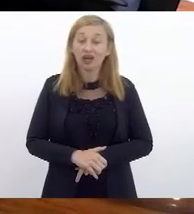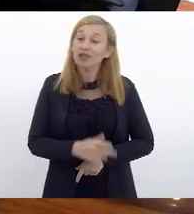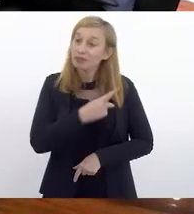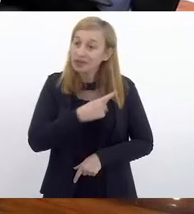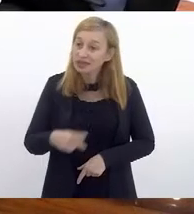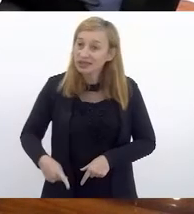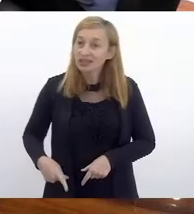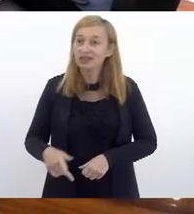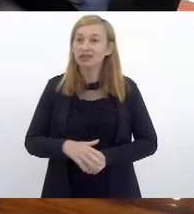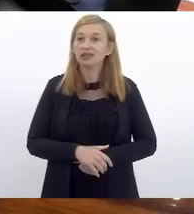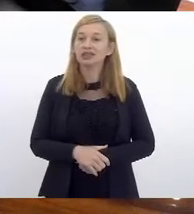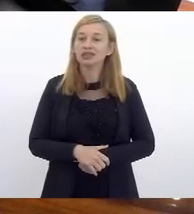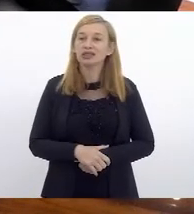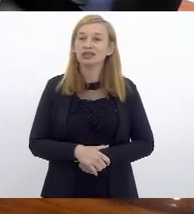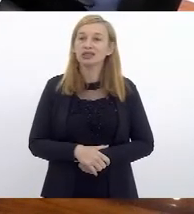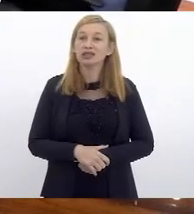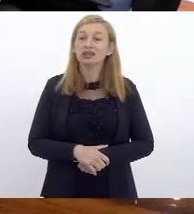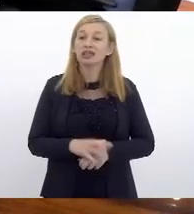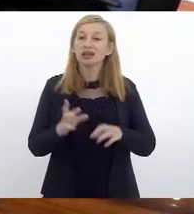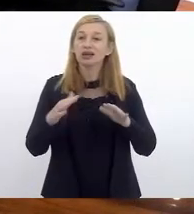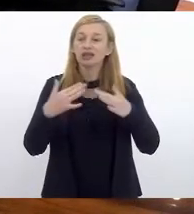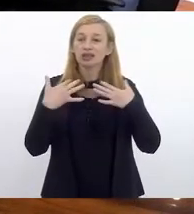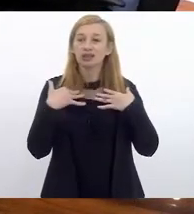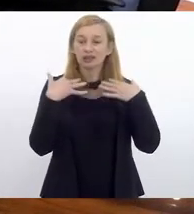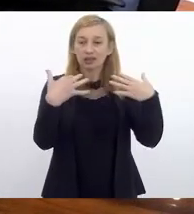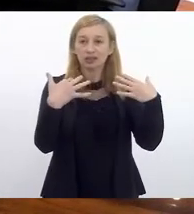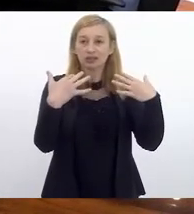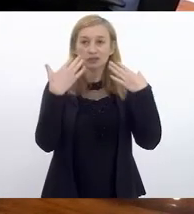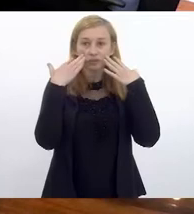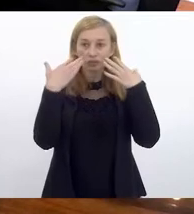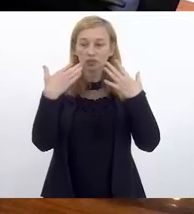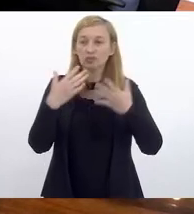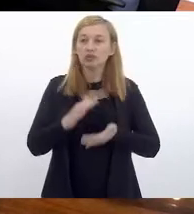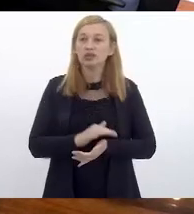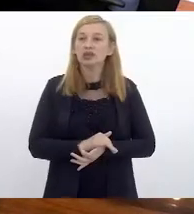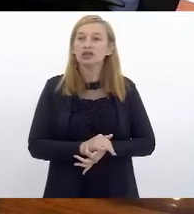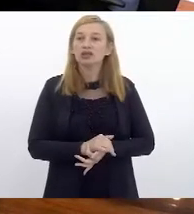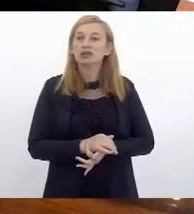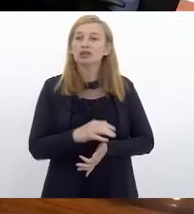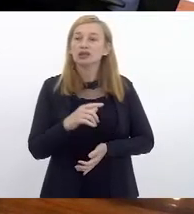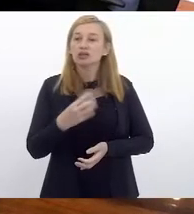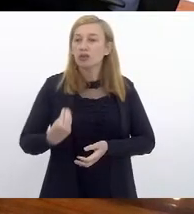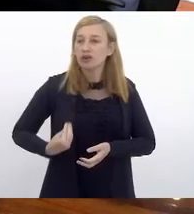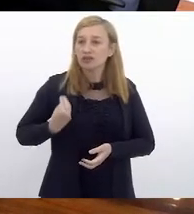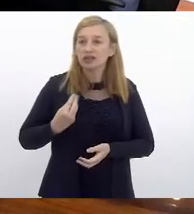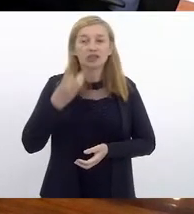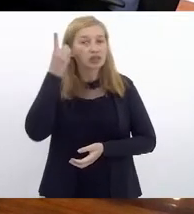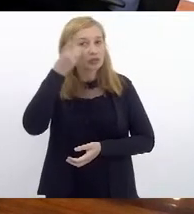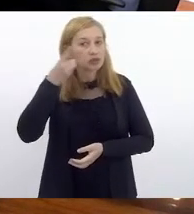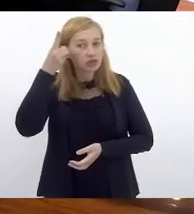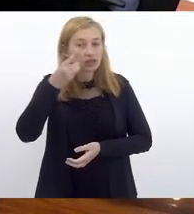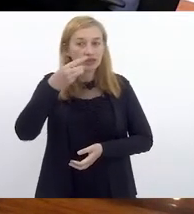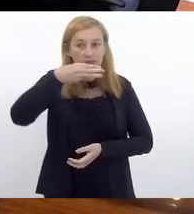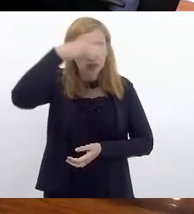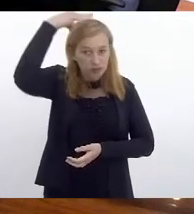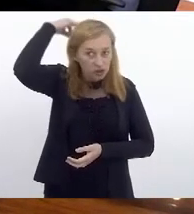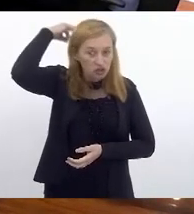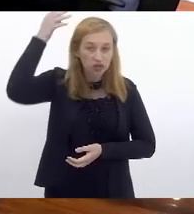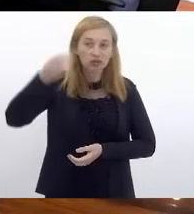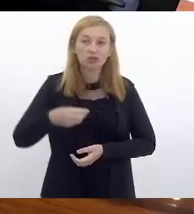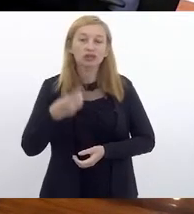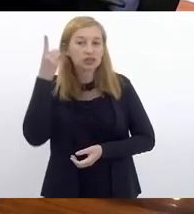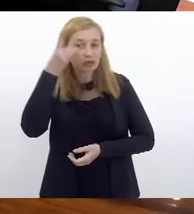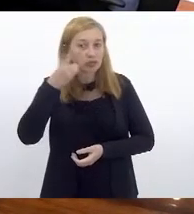Presidente, a audiência pública contou ainda há pouco, também com a presença do deputado Márcio Pacheco,